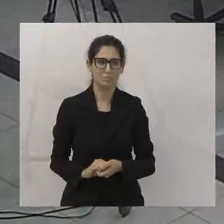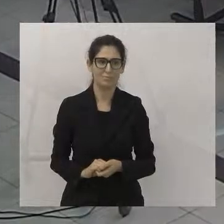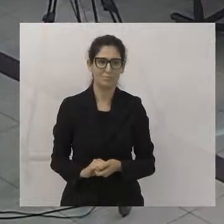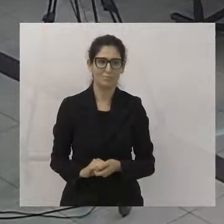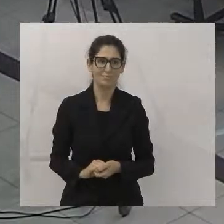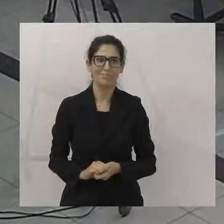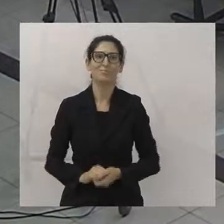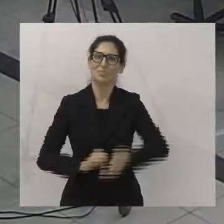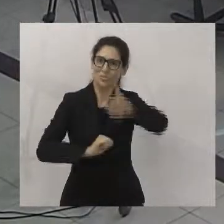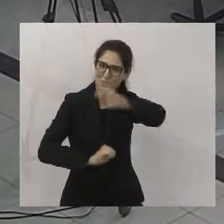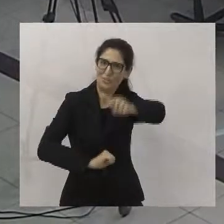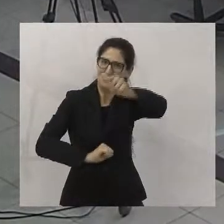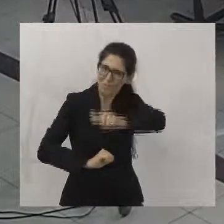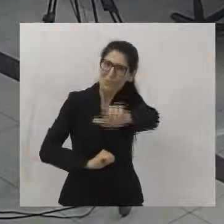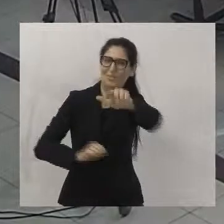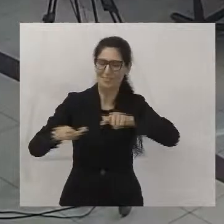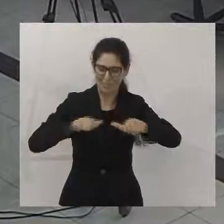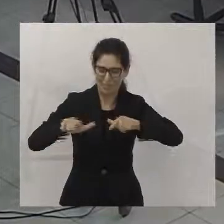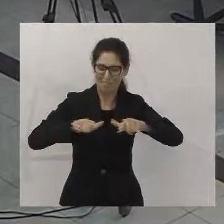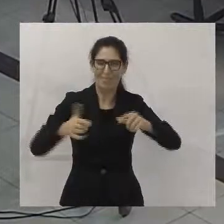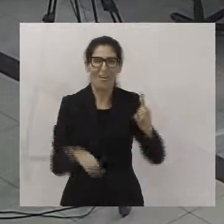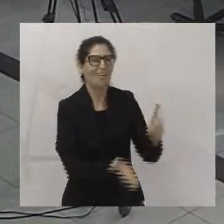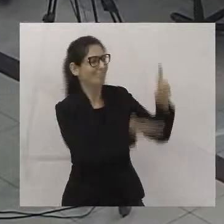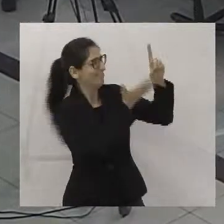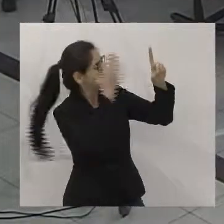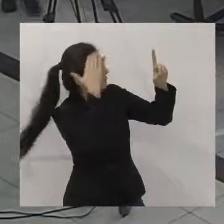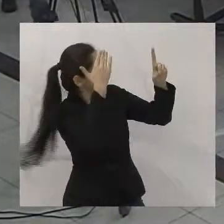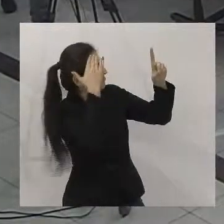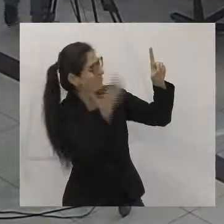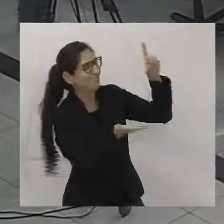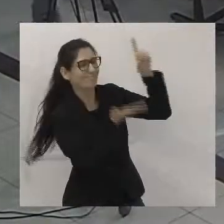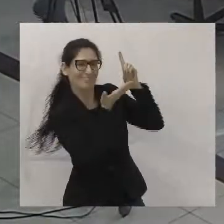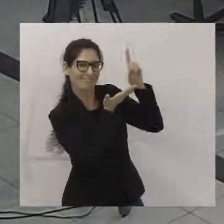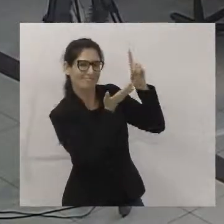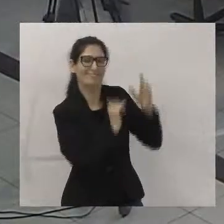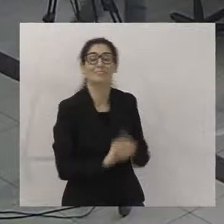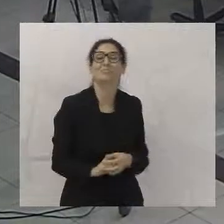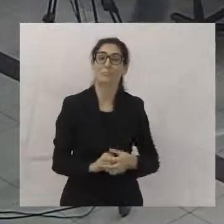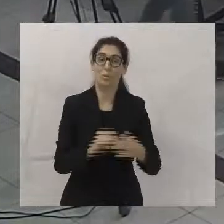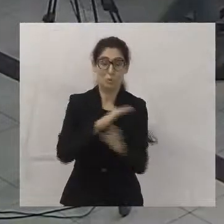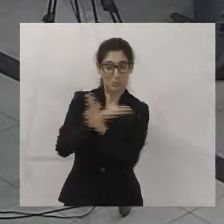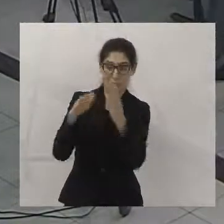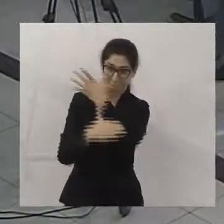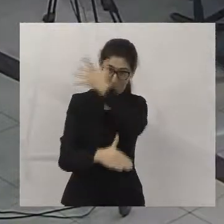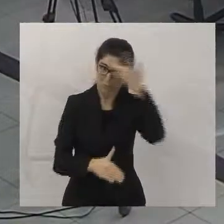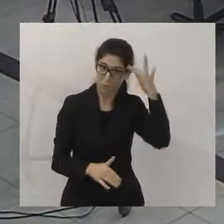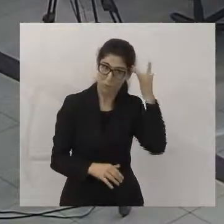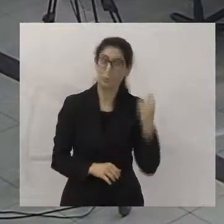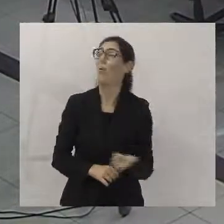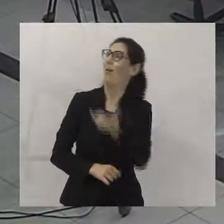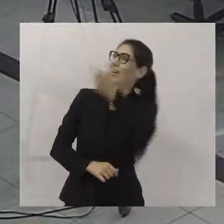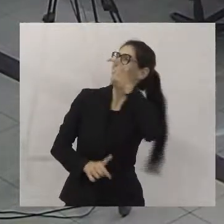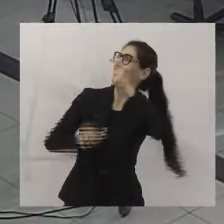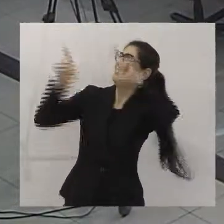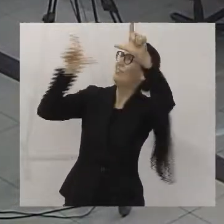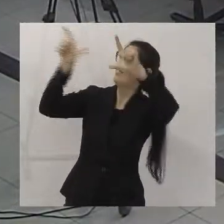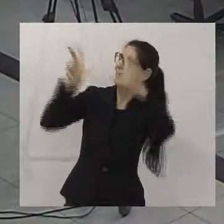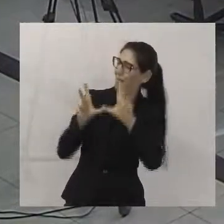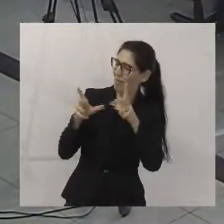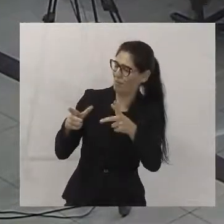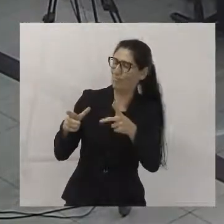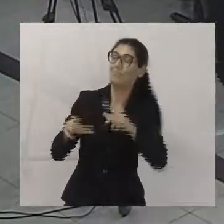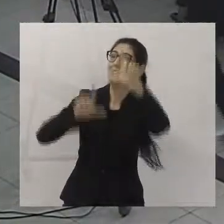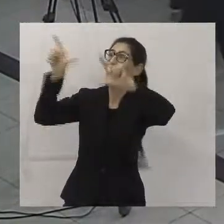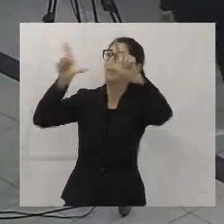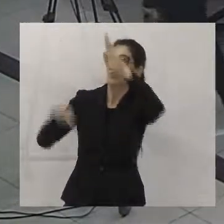Mais um dia de trabalho, graças a Deus. Então eu quero acolher a todos que nos acompanham pela TV Câmara, TV Pública